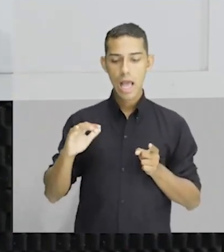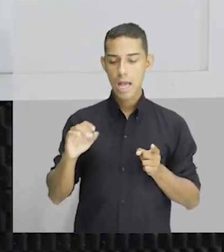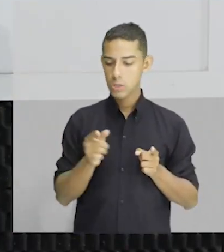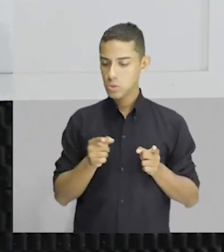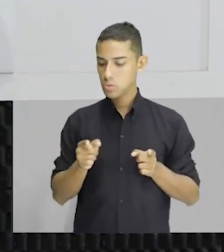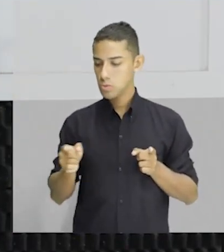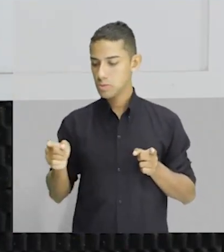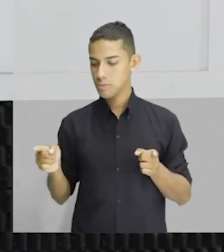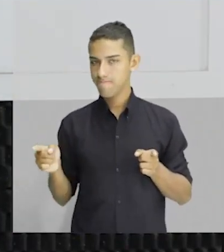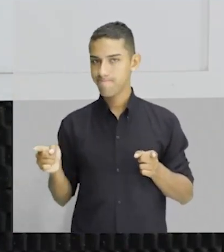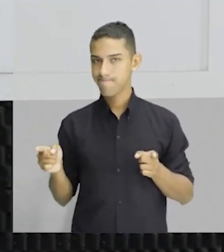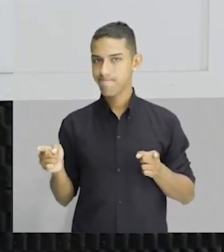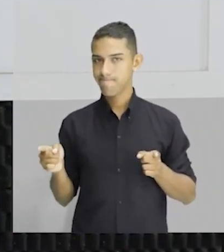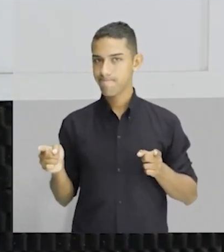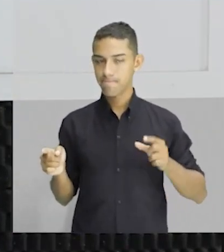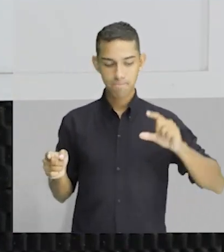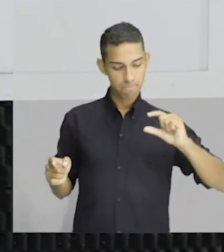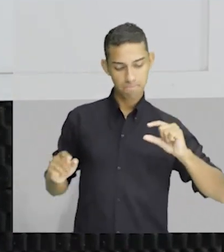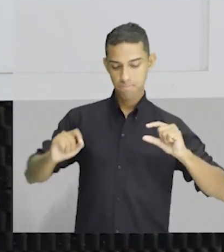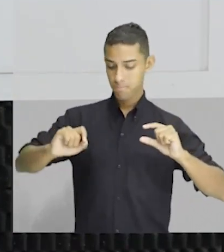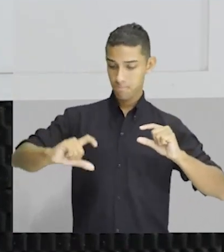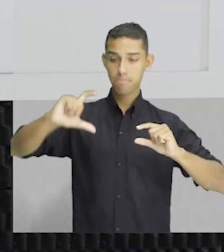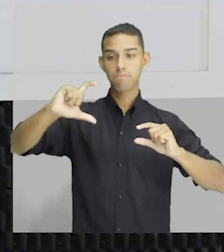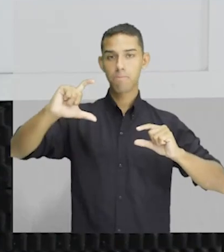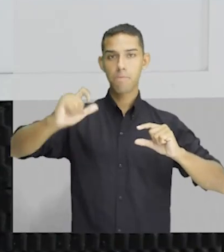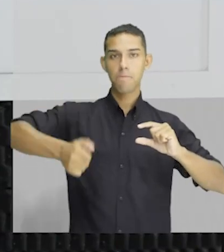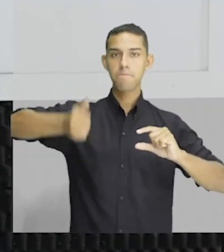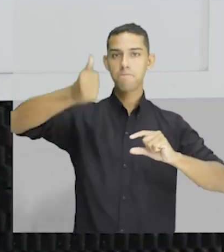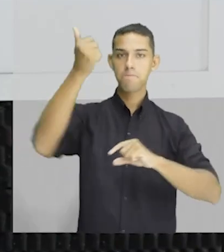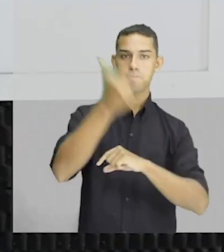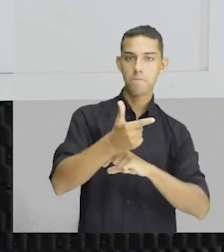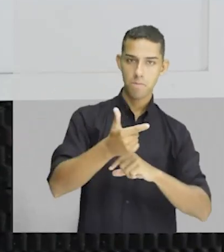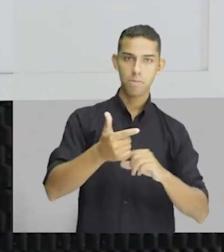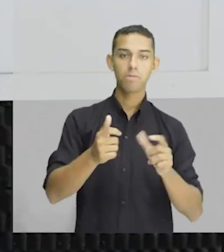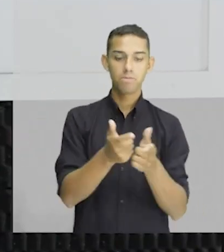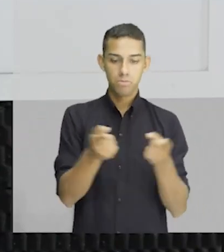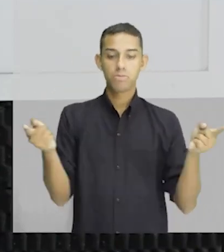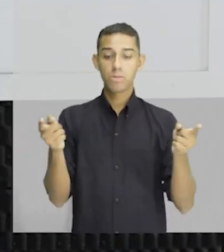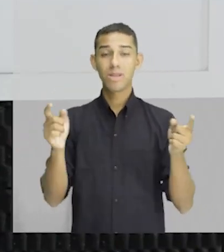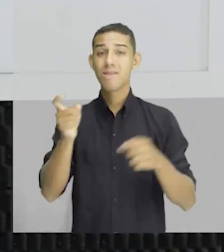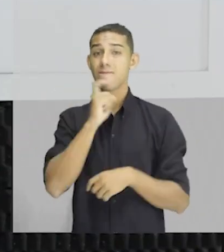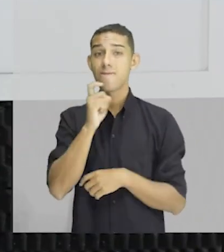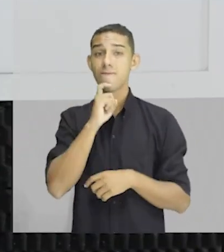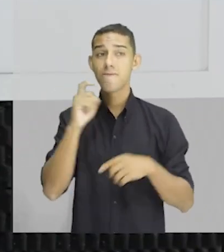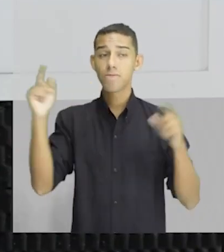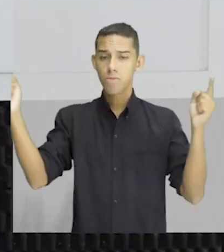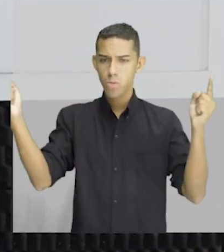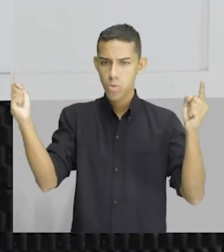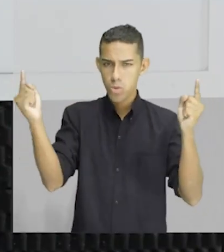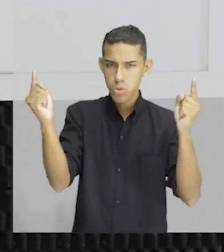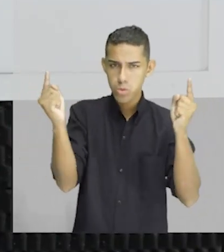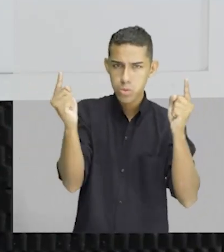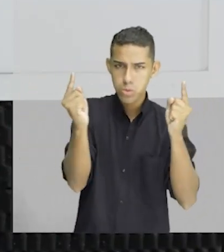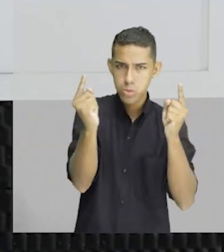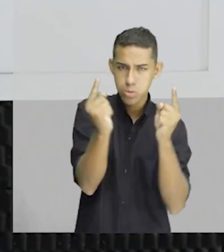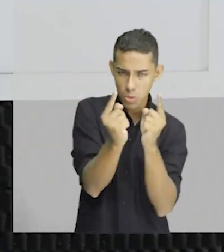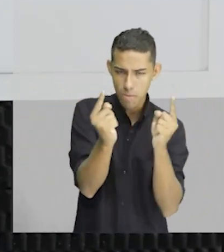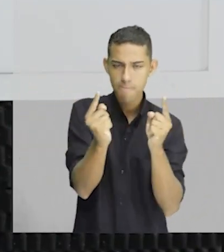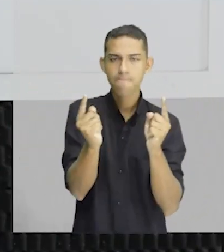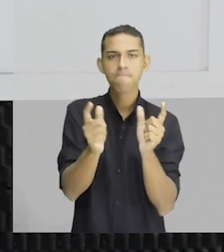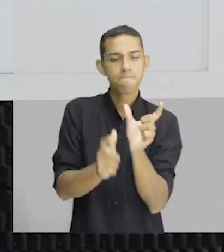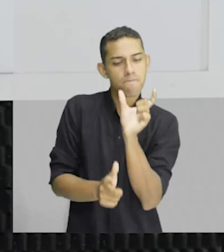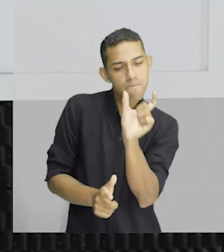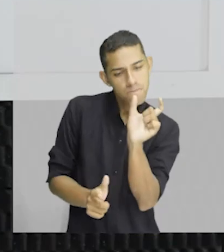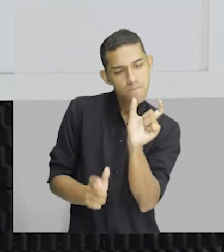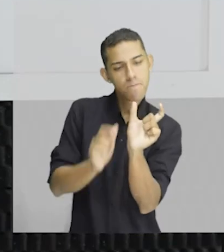quando nós resfriamos isso, a haste de latão vai contrair 2 vezes mais que a